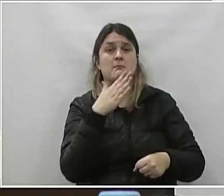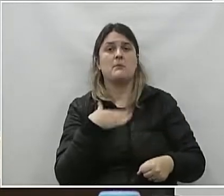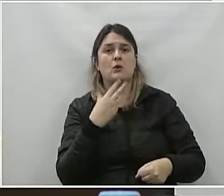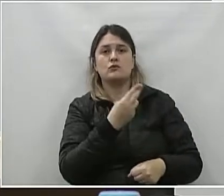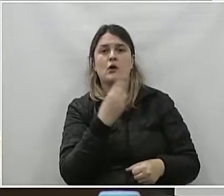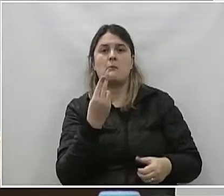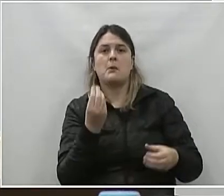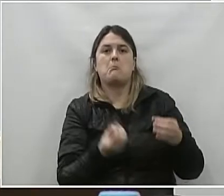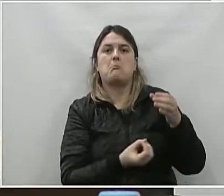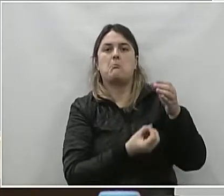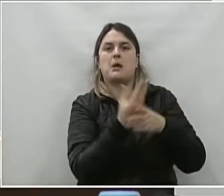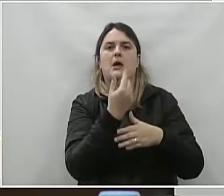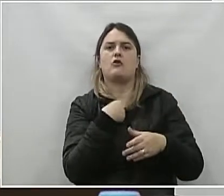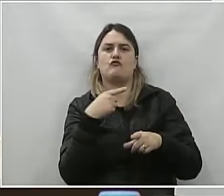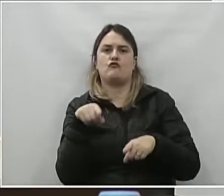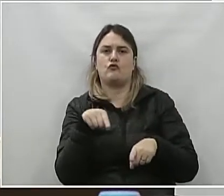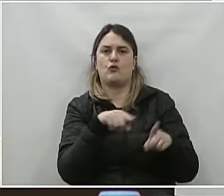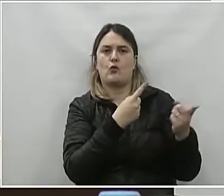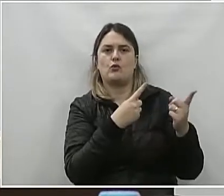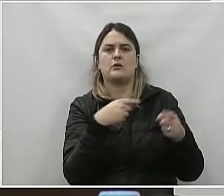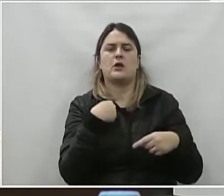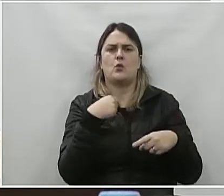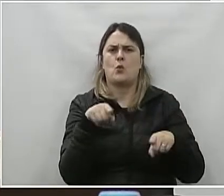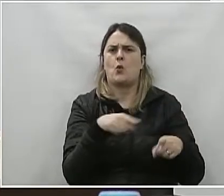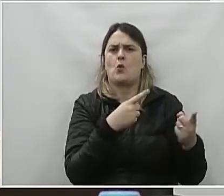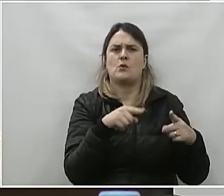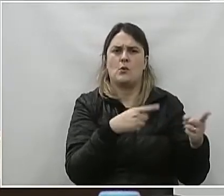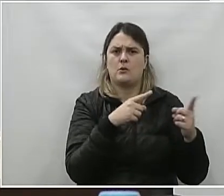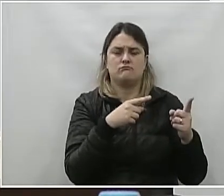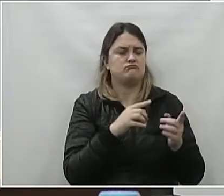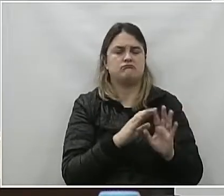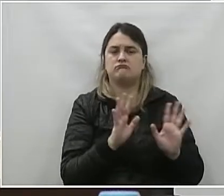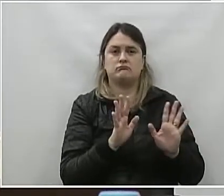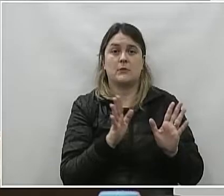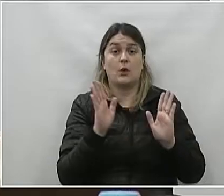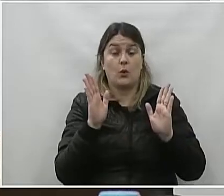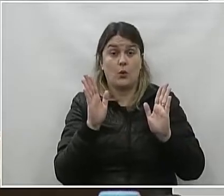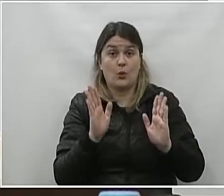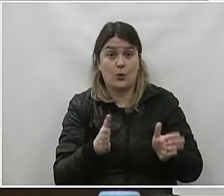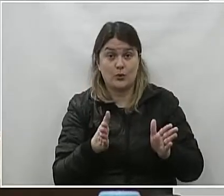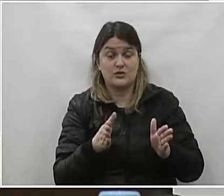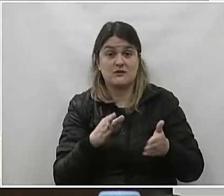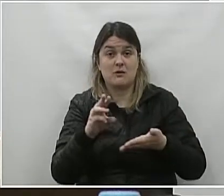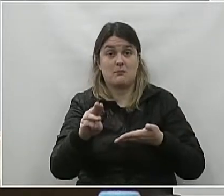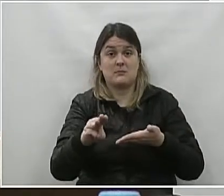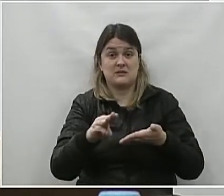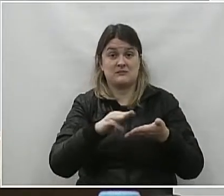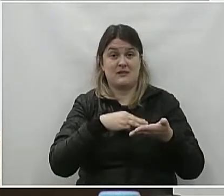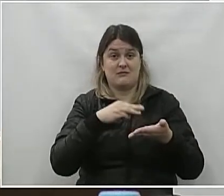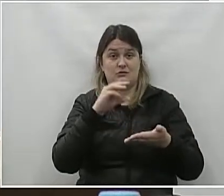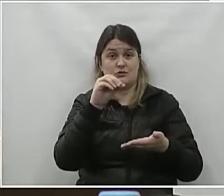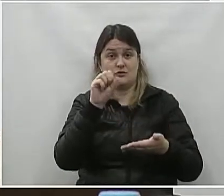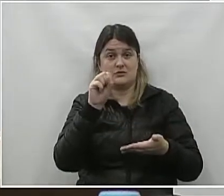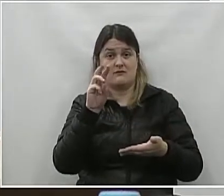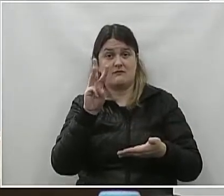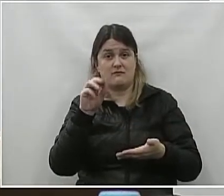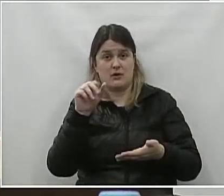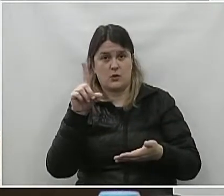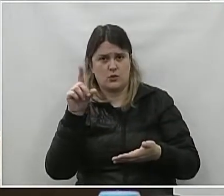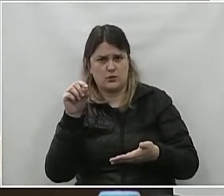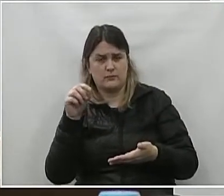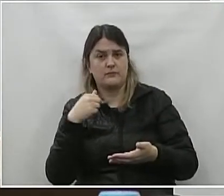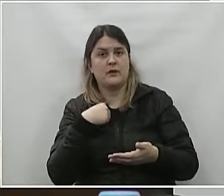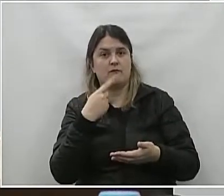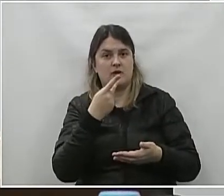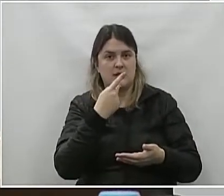acaba surgindo, dizendo que eu vou ser contrário, que eu sou contra isso, contra isso, aquilo. E hoje, quando eu recebi uma mensagem do seu Oswaldo, eu falei para ele,